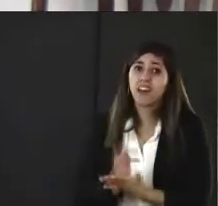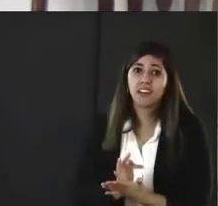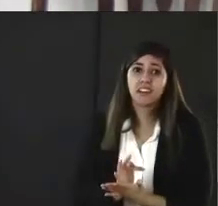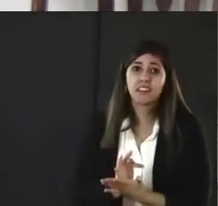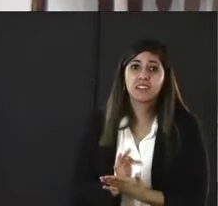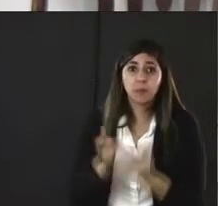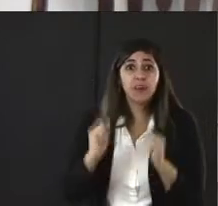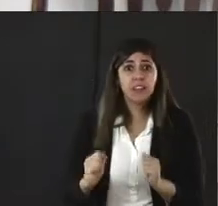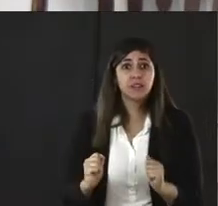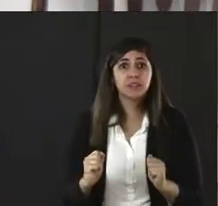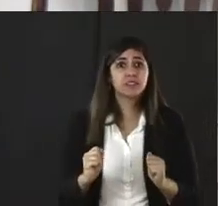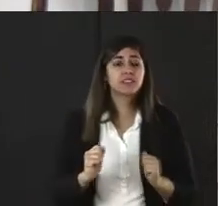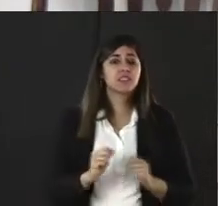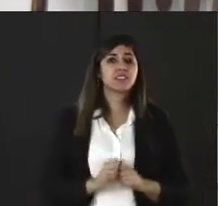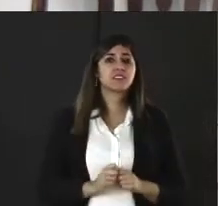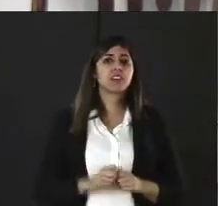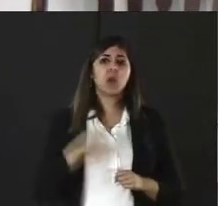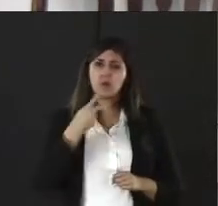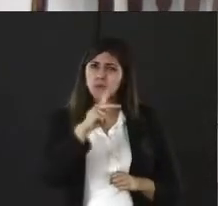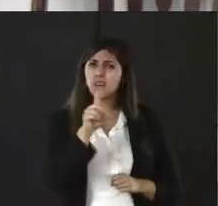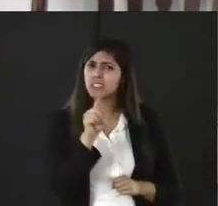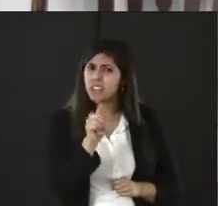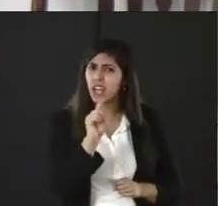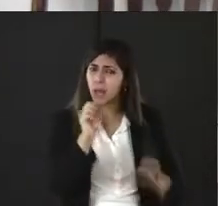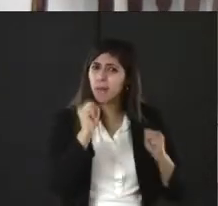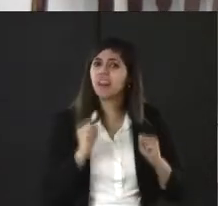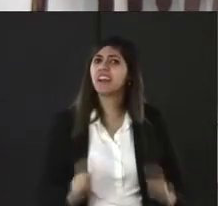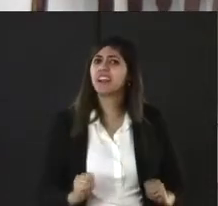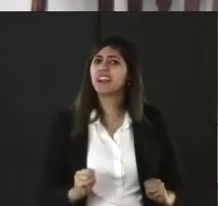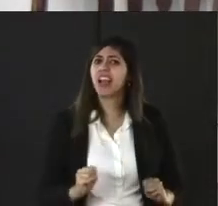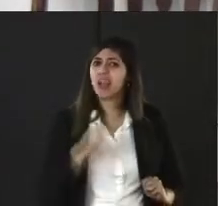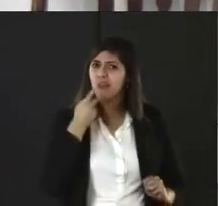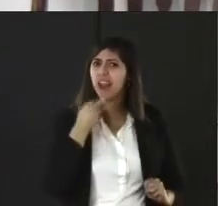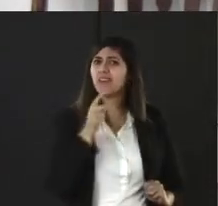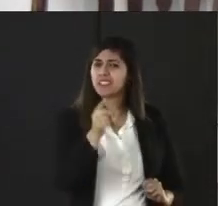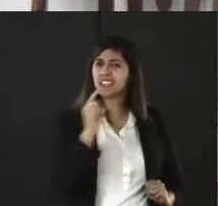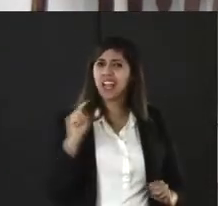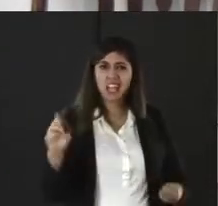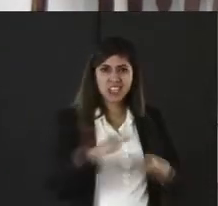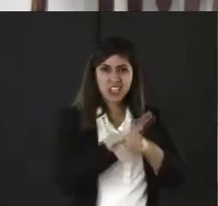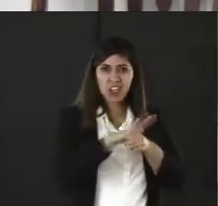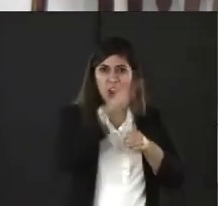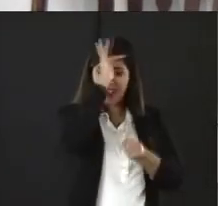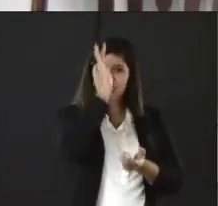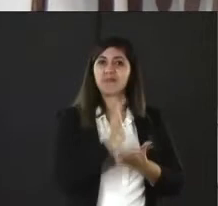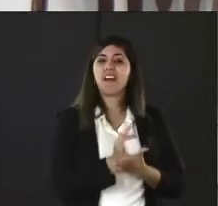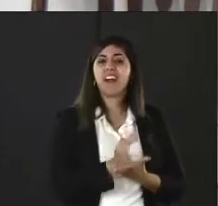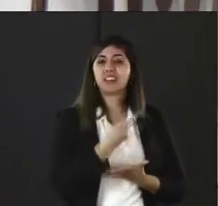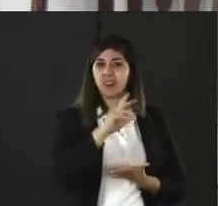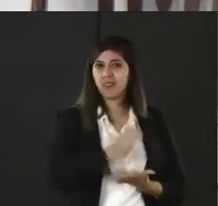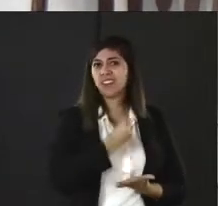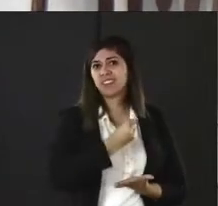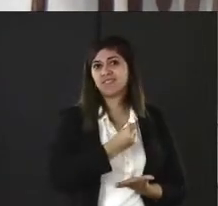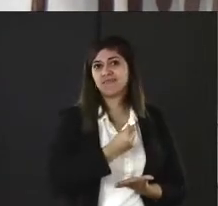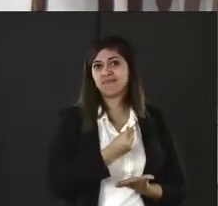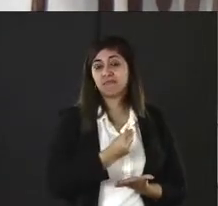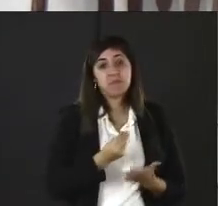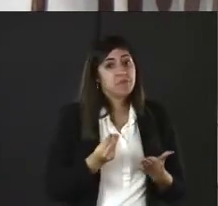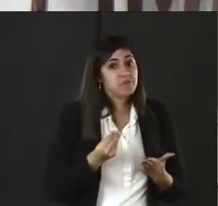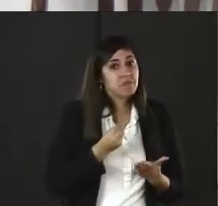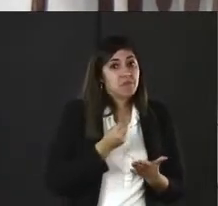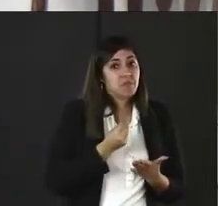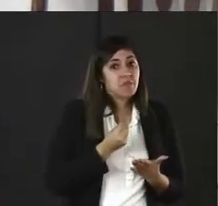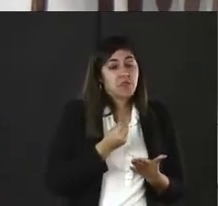olá você poderia afirmar categoricamente que você é uma pessoa cheia de fé não vem